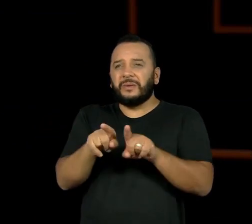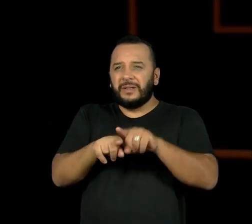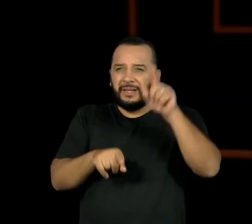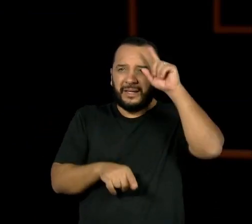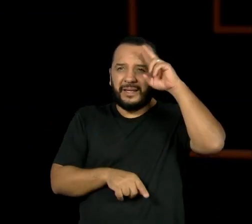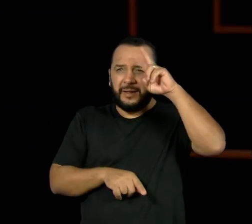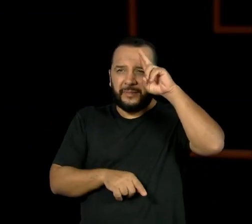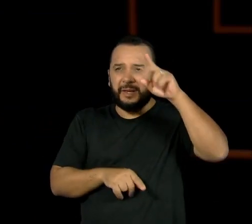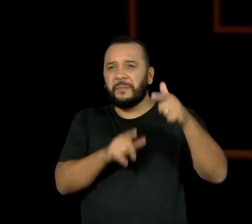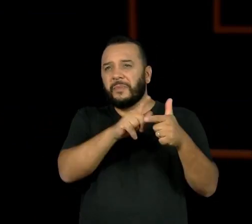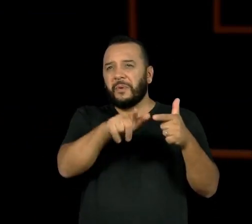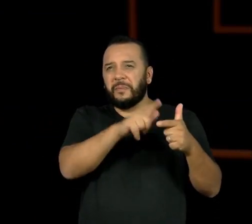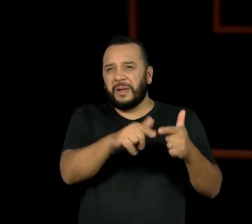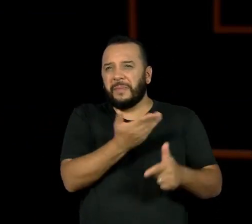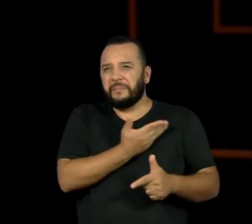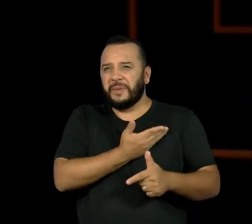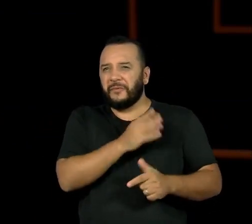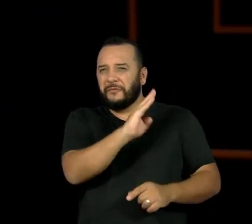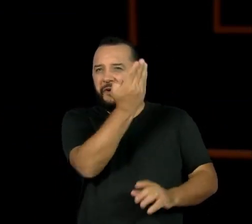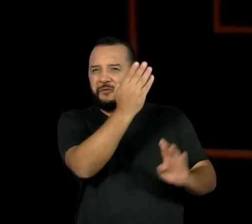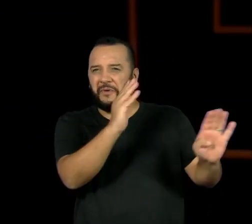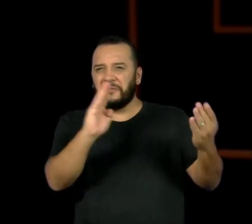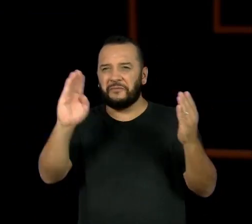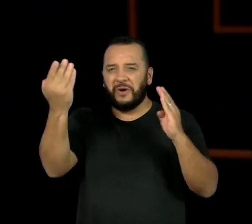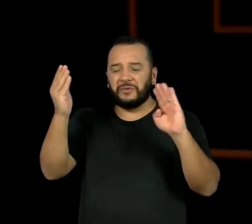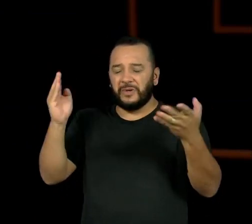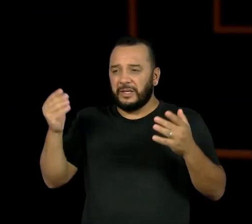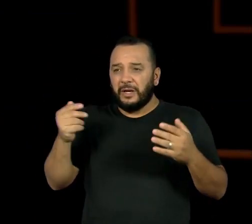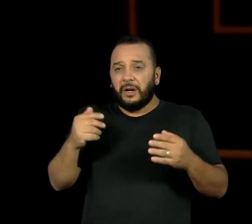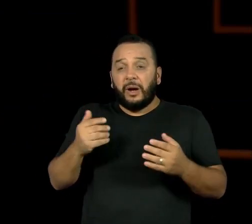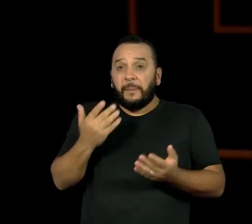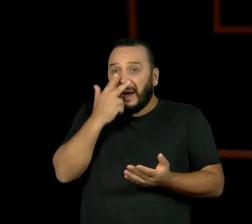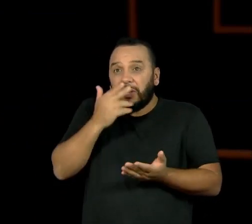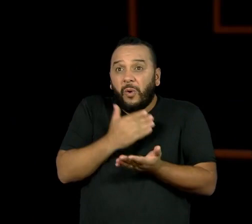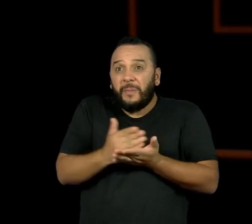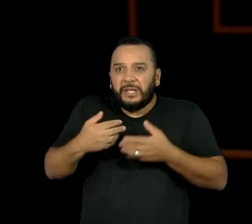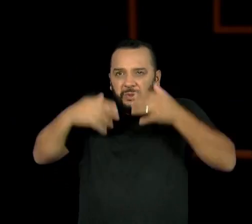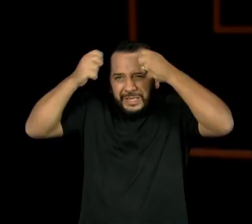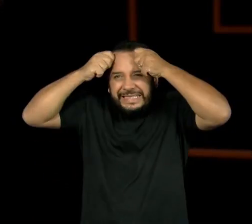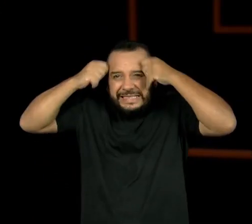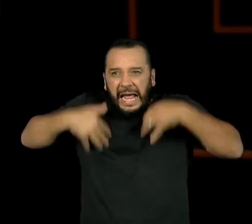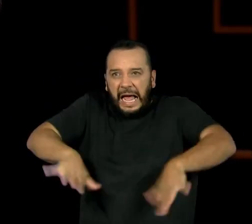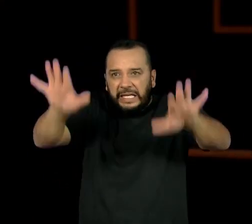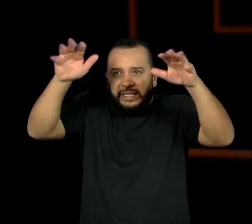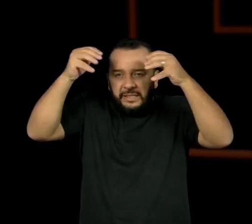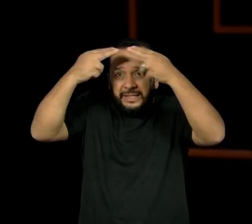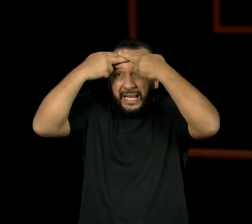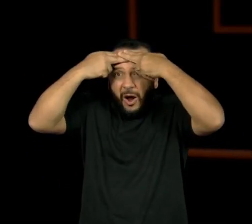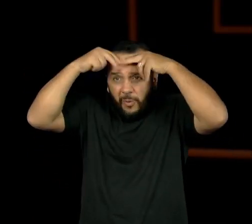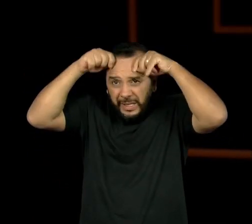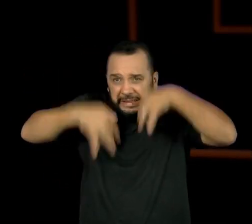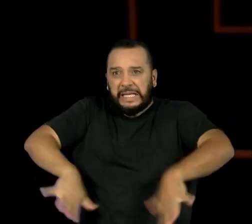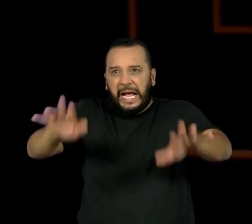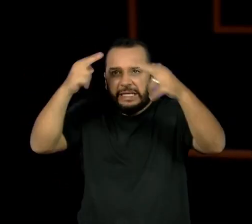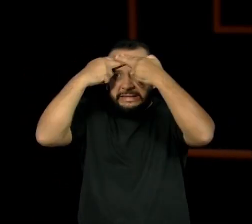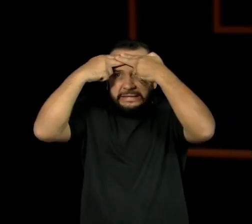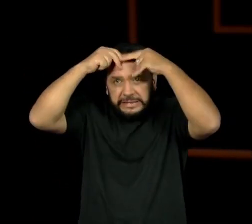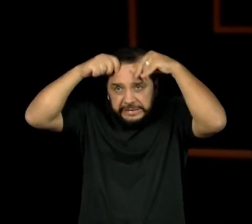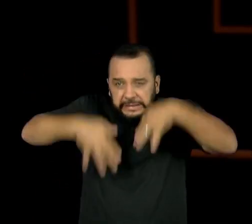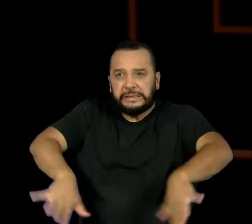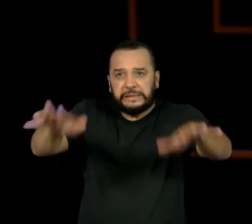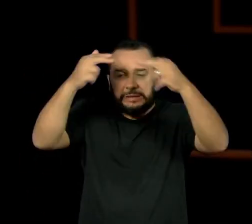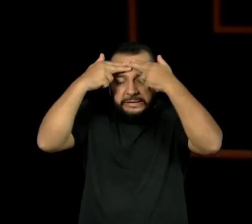tido com cada amigo da minha vida. Começou a sair tudo que tinha me marcado da infância até então, tudo.